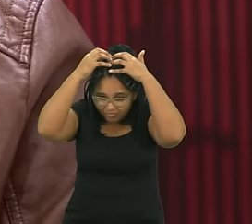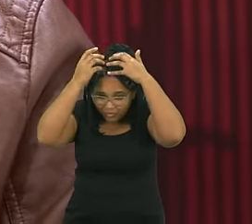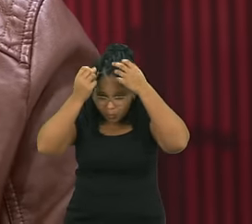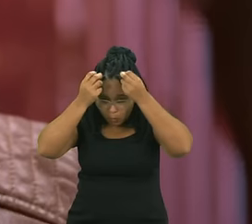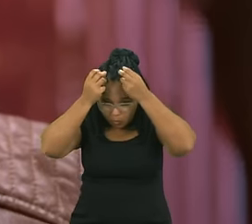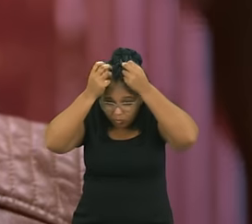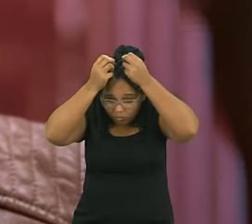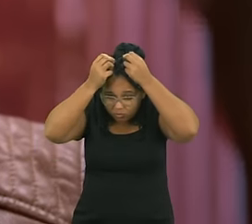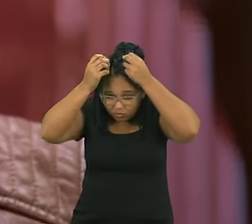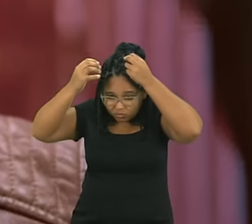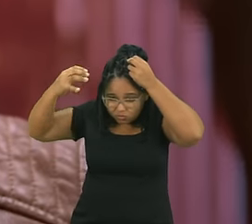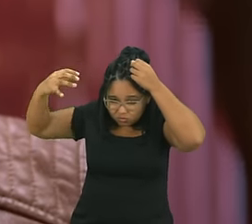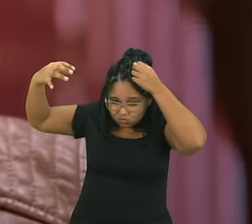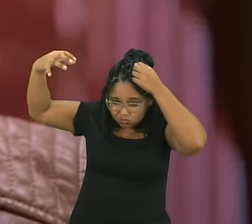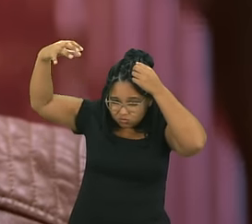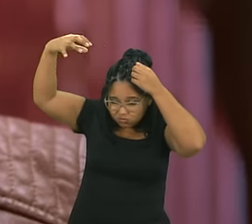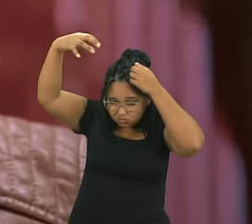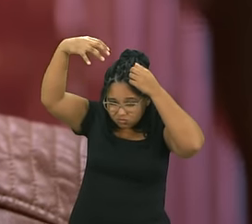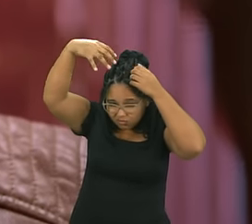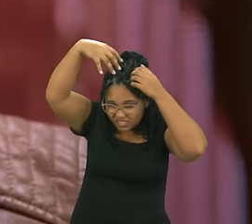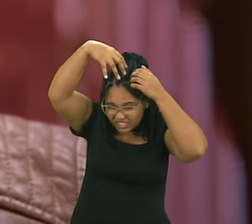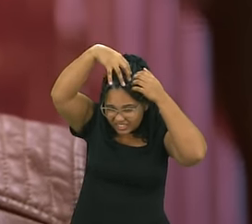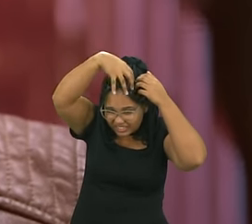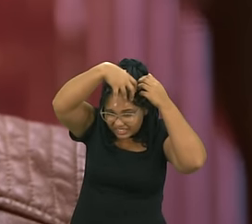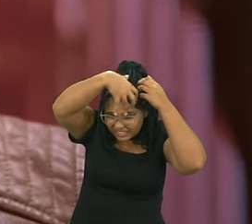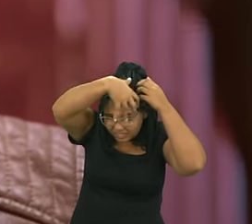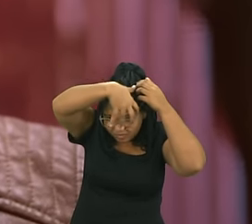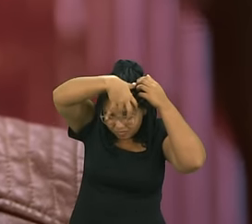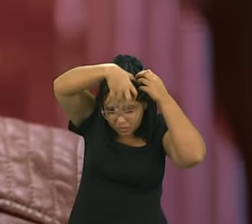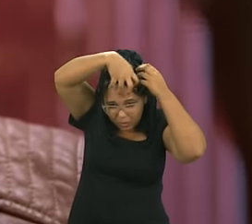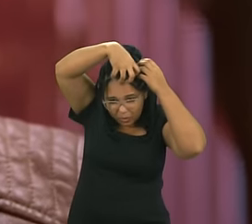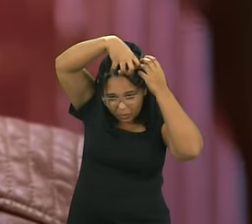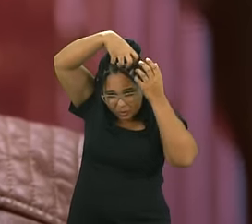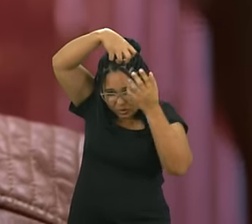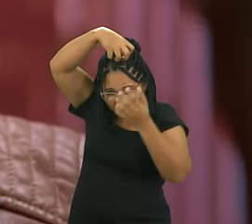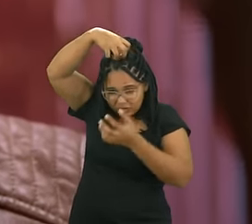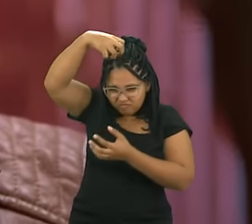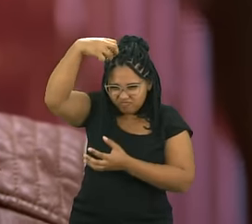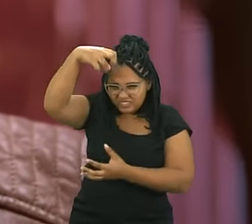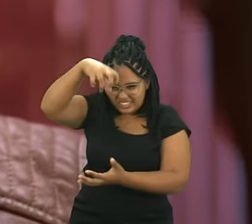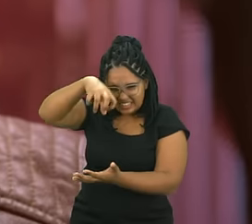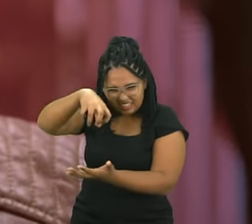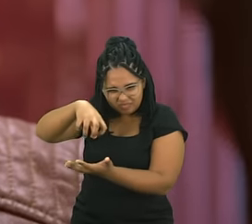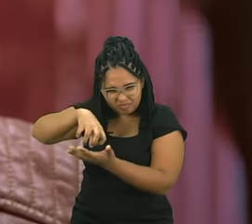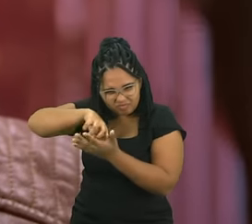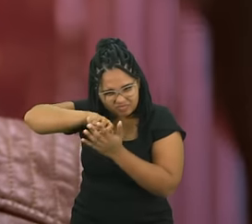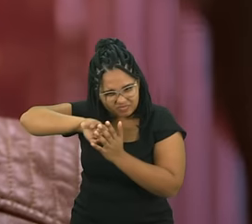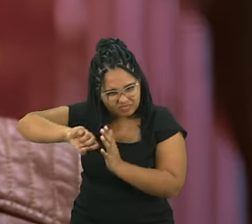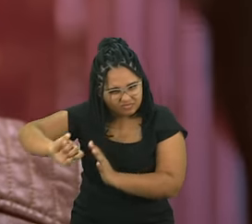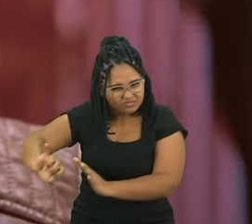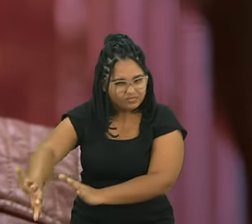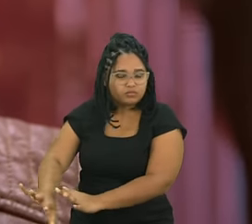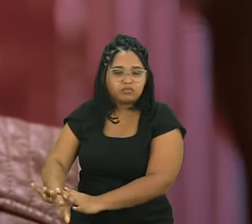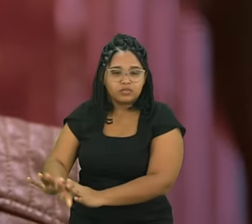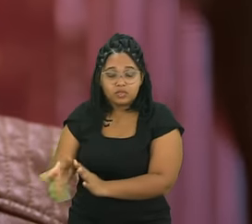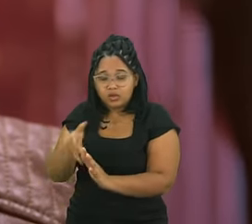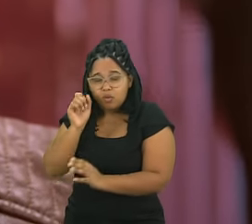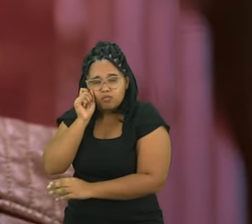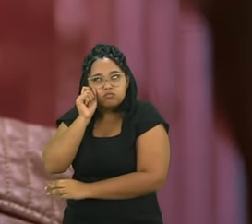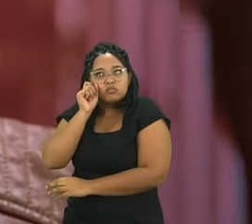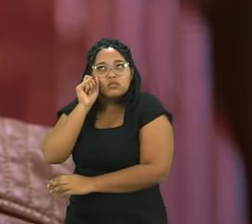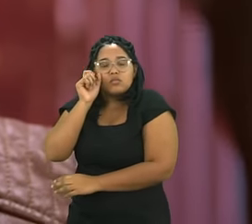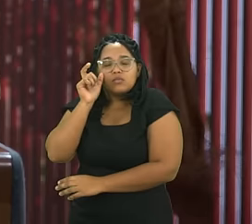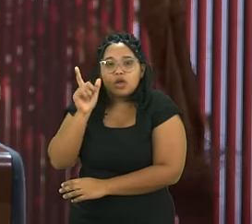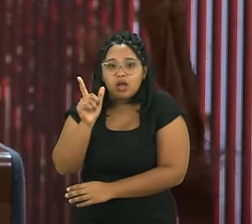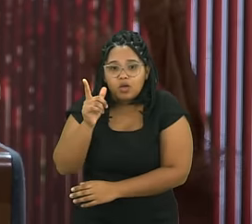e esmagando com as mãos. E eu me levantei bastante emocionado, porque eu